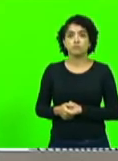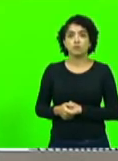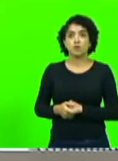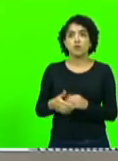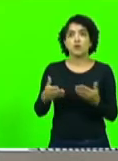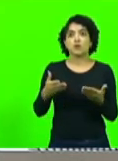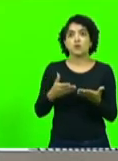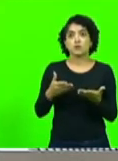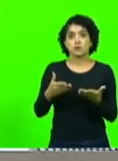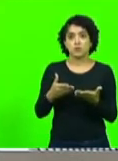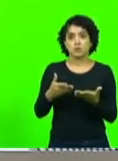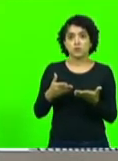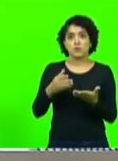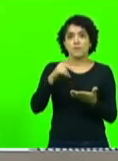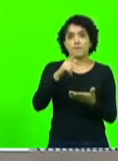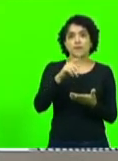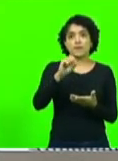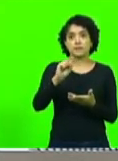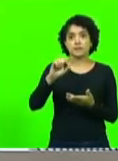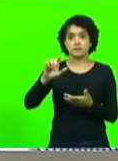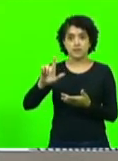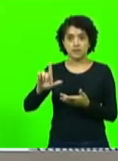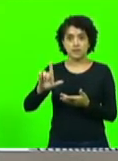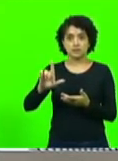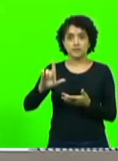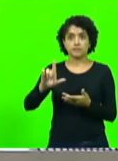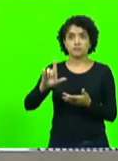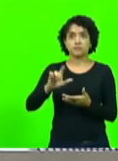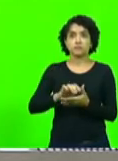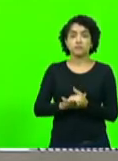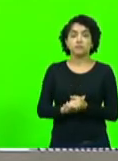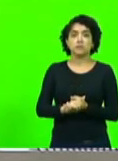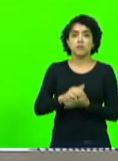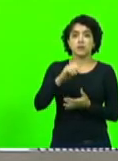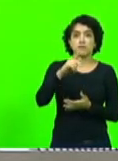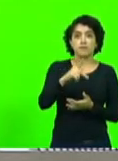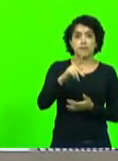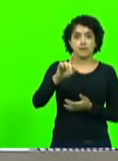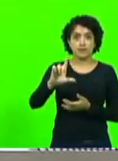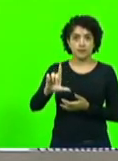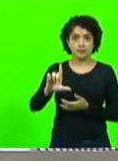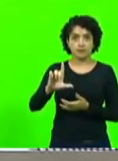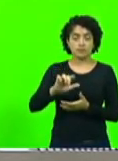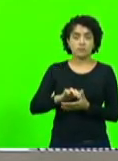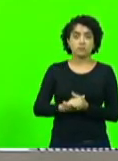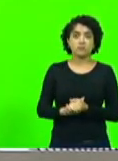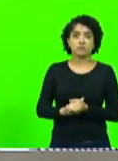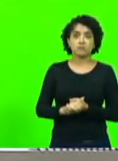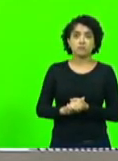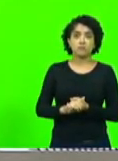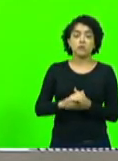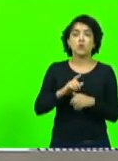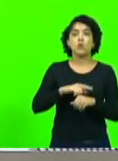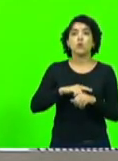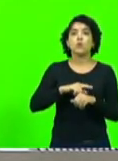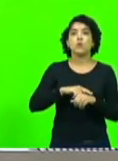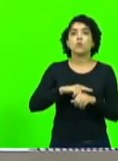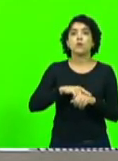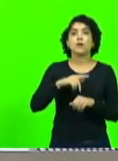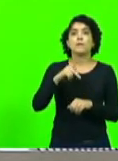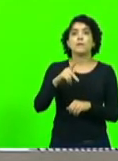Horário do PSL, do PL, horário do